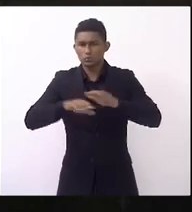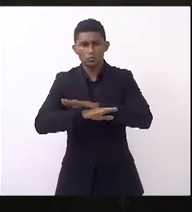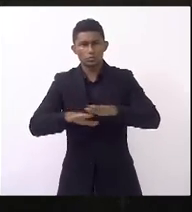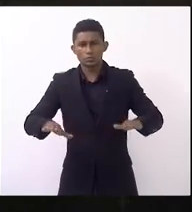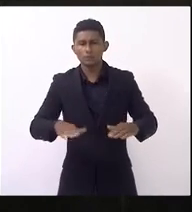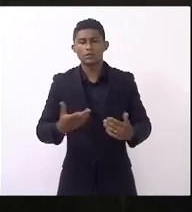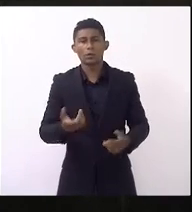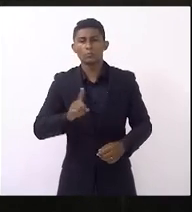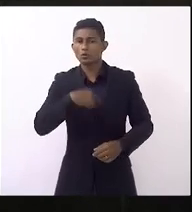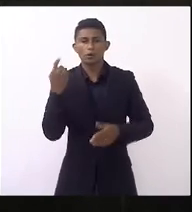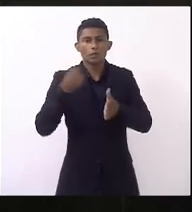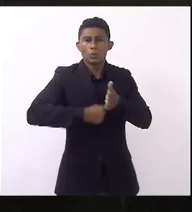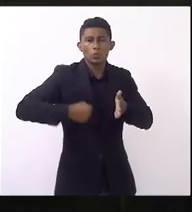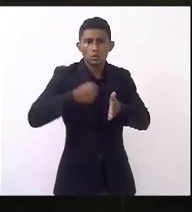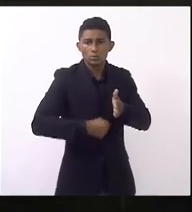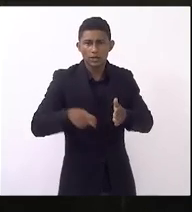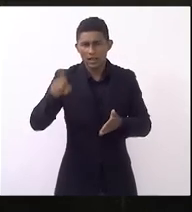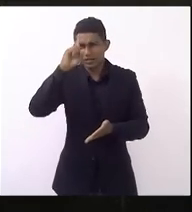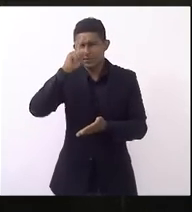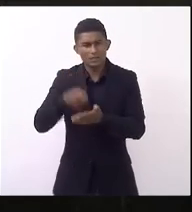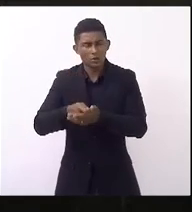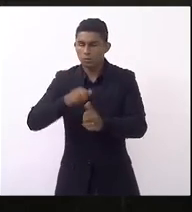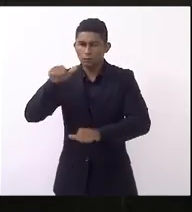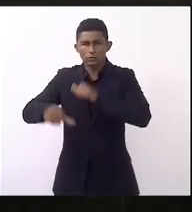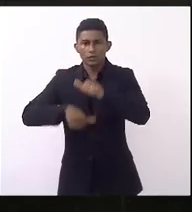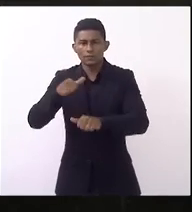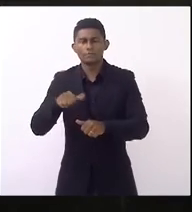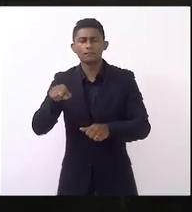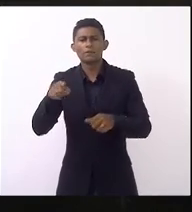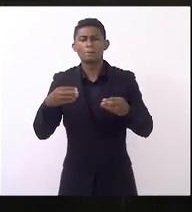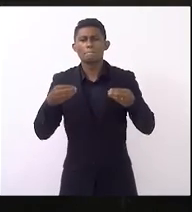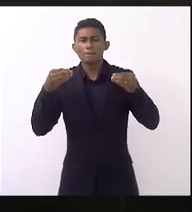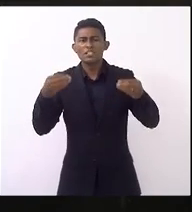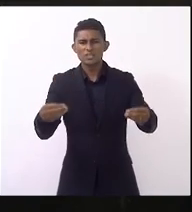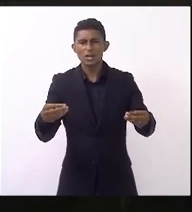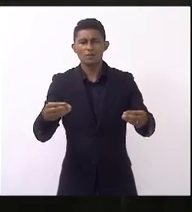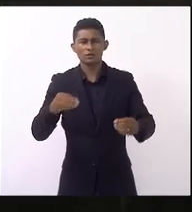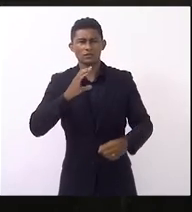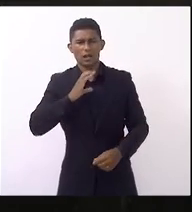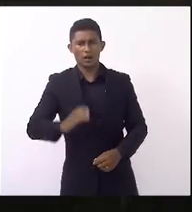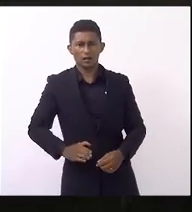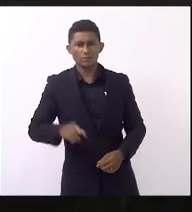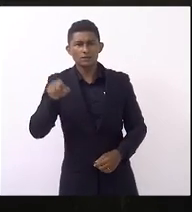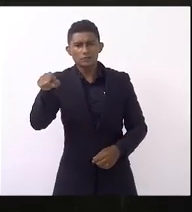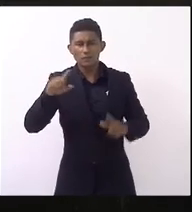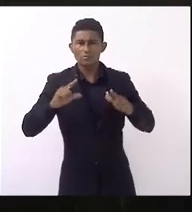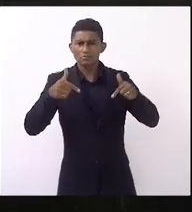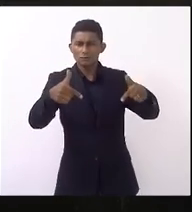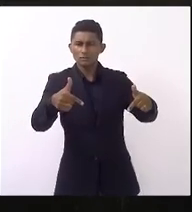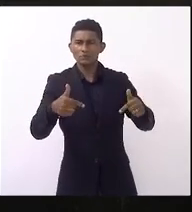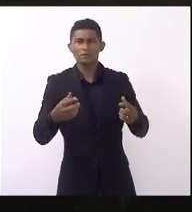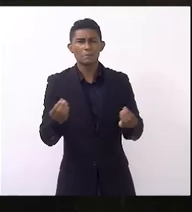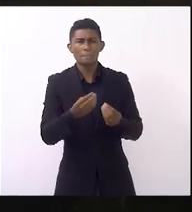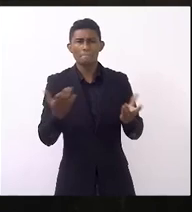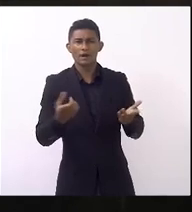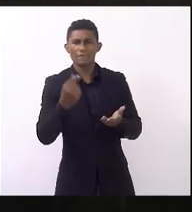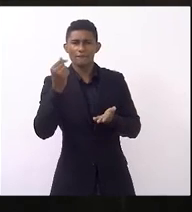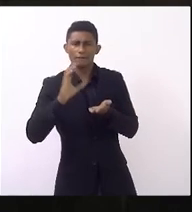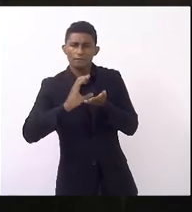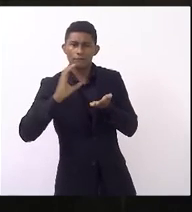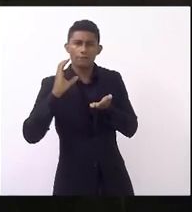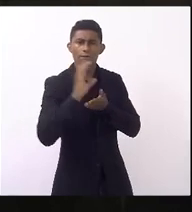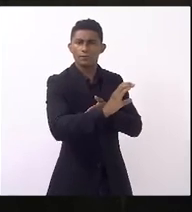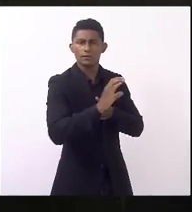ao mesmo tempo, não entendemos o que faz o Ministério da Cidadania atuando no financiamento